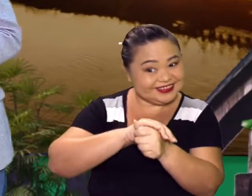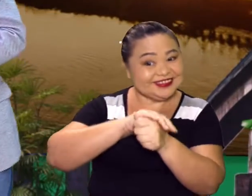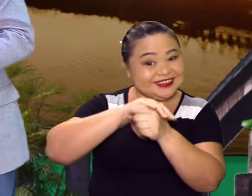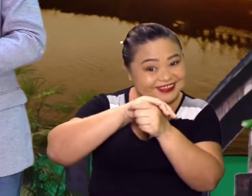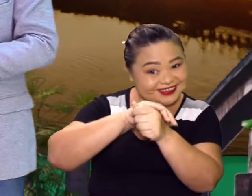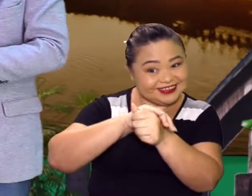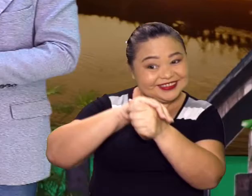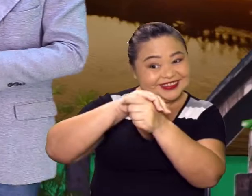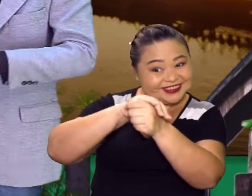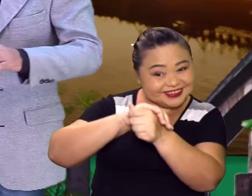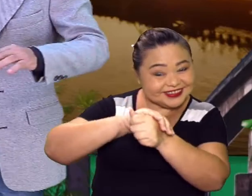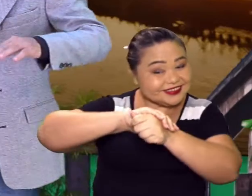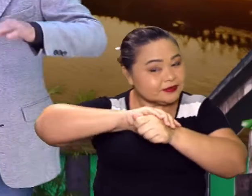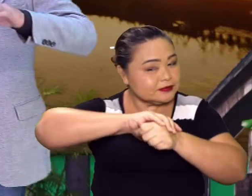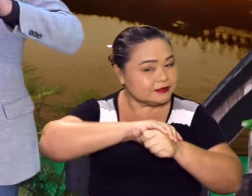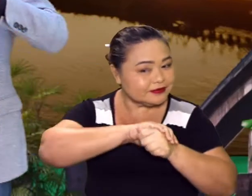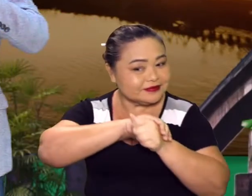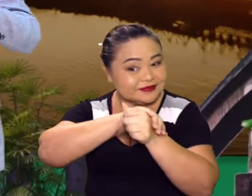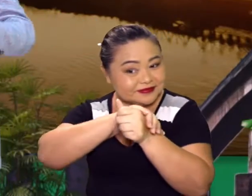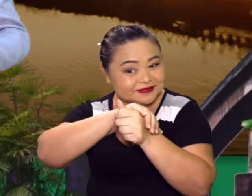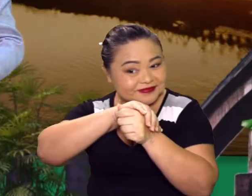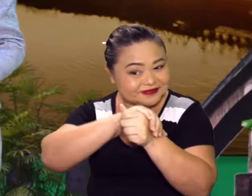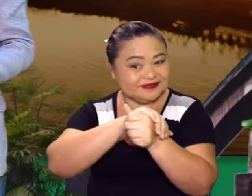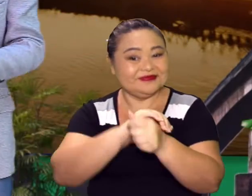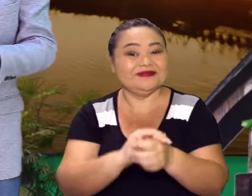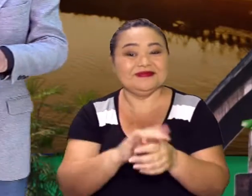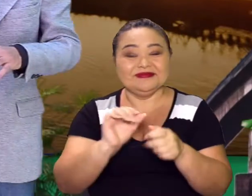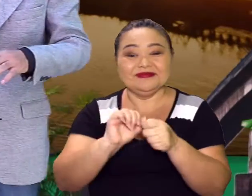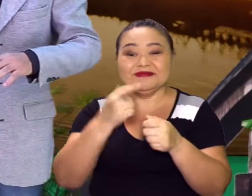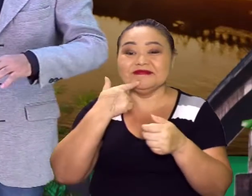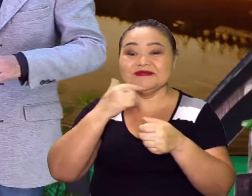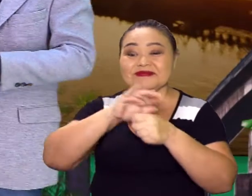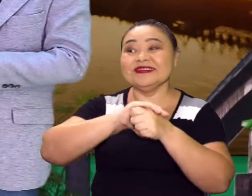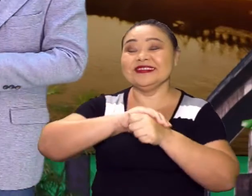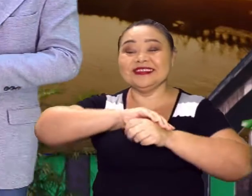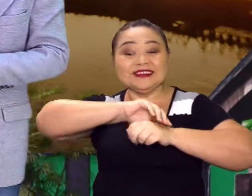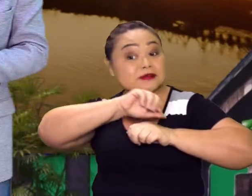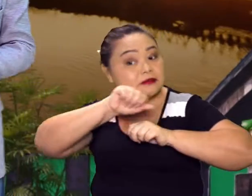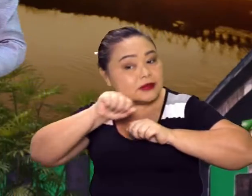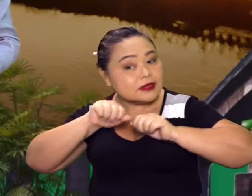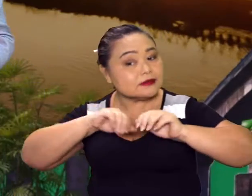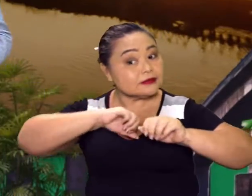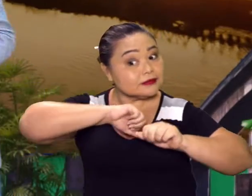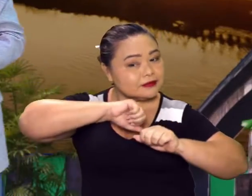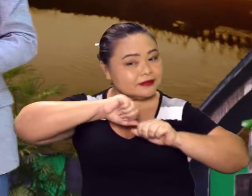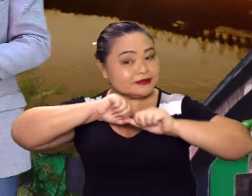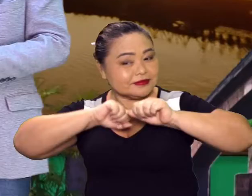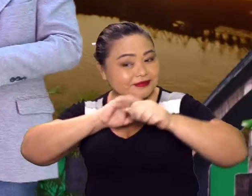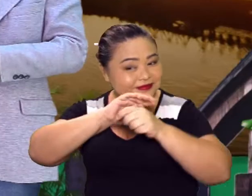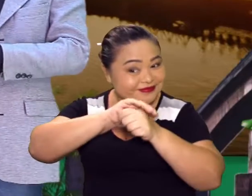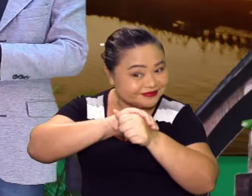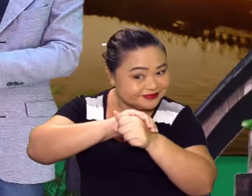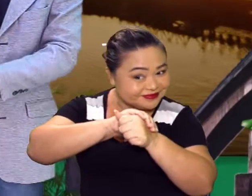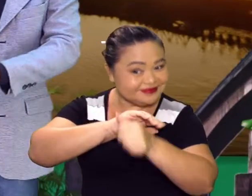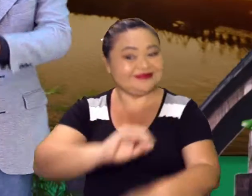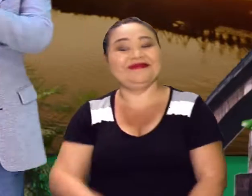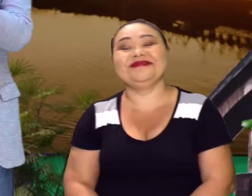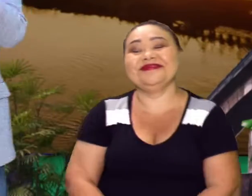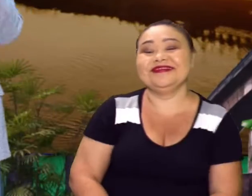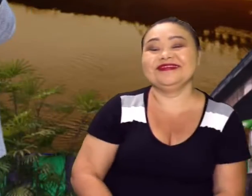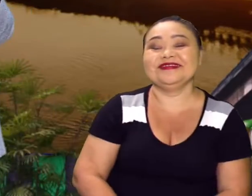gosta do jabuti, né? Porque o bichinho é bem devagarzinho, né? Imagina ele na manha. E a japa